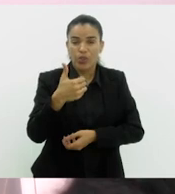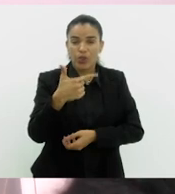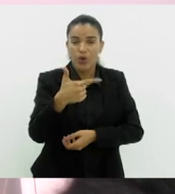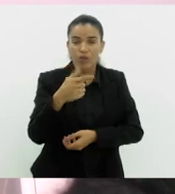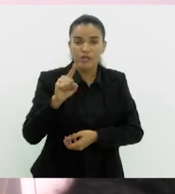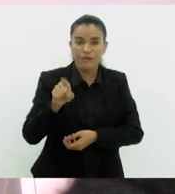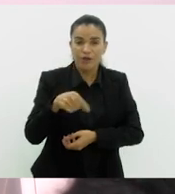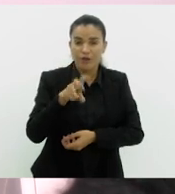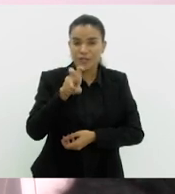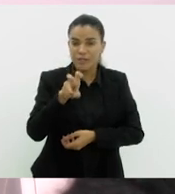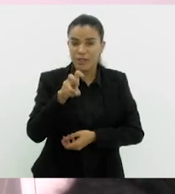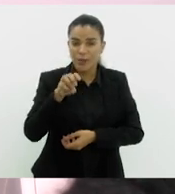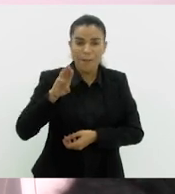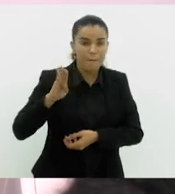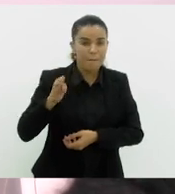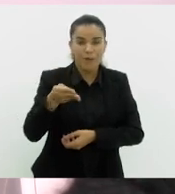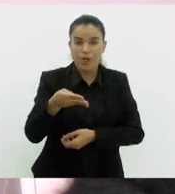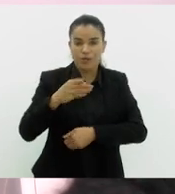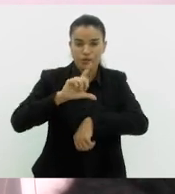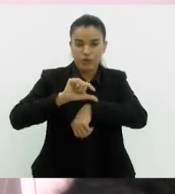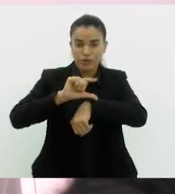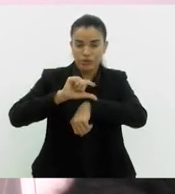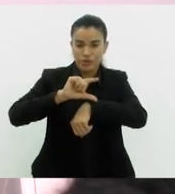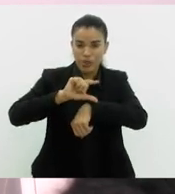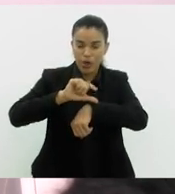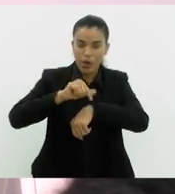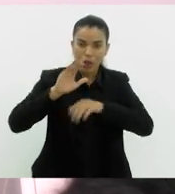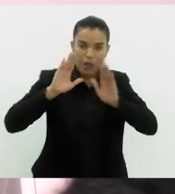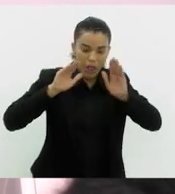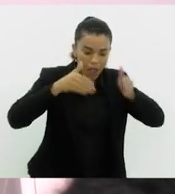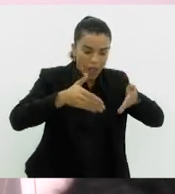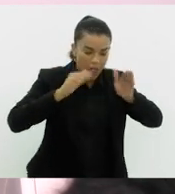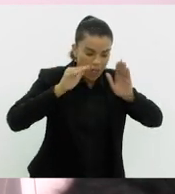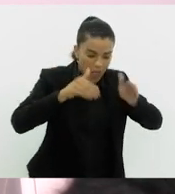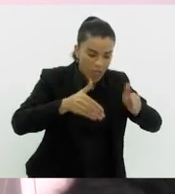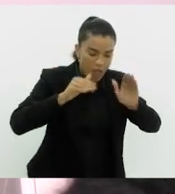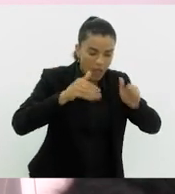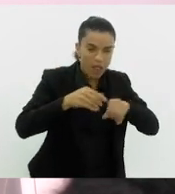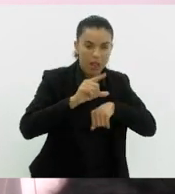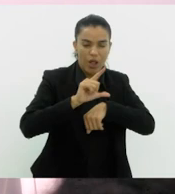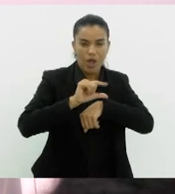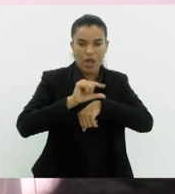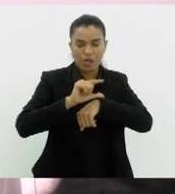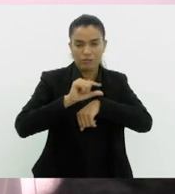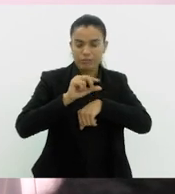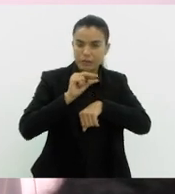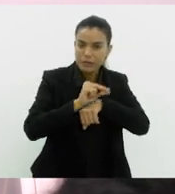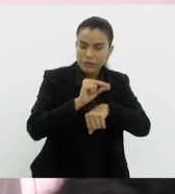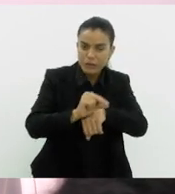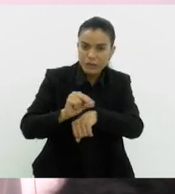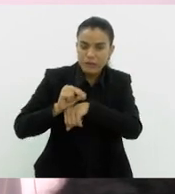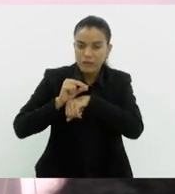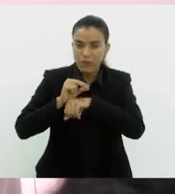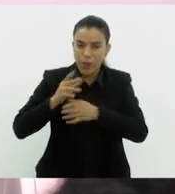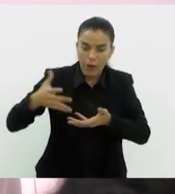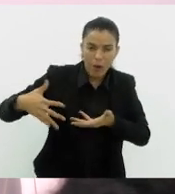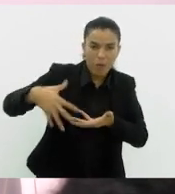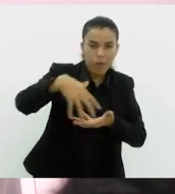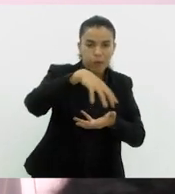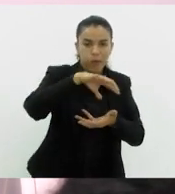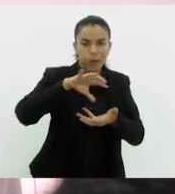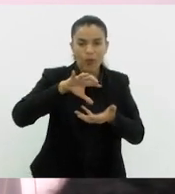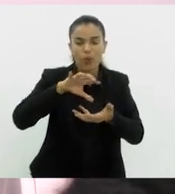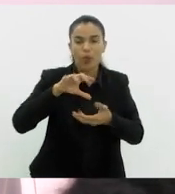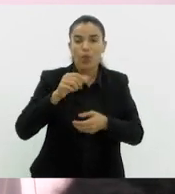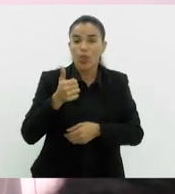12,5 bilhões de horas todos os dias dedicadas ao cuidado são compartilhadas por mulheres ao redor do mundo.